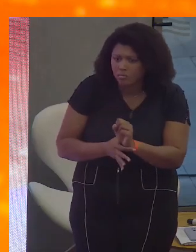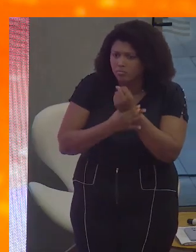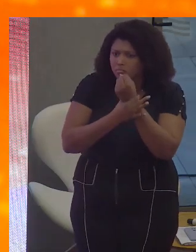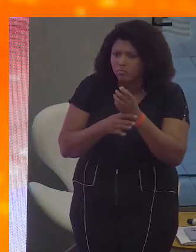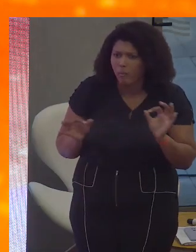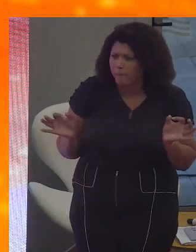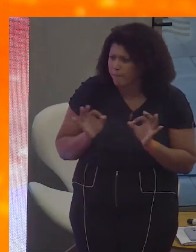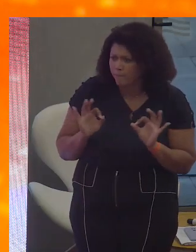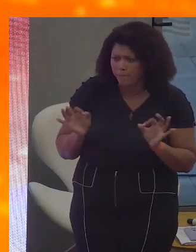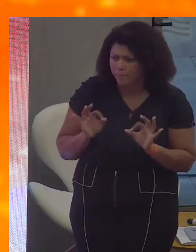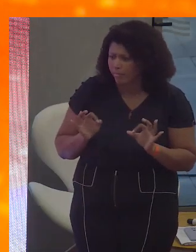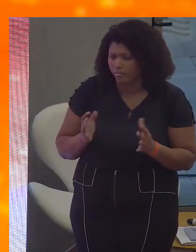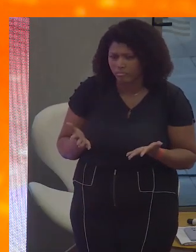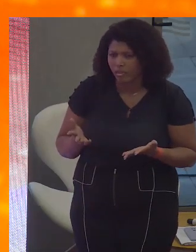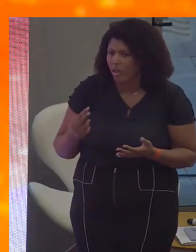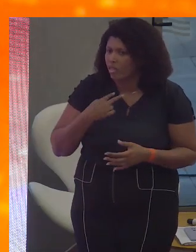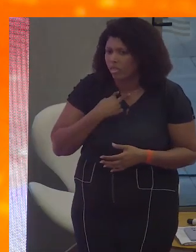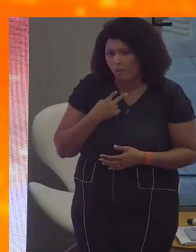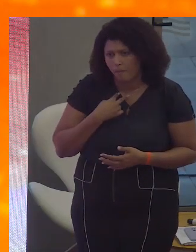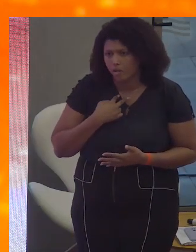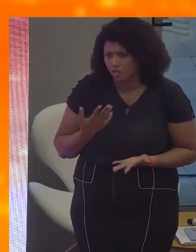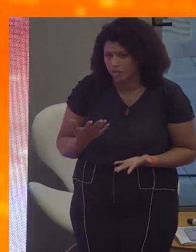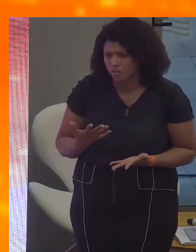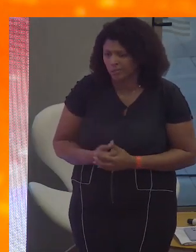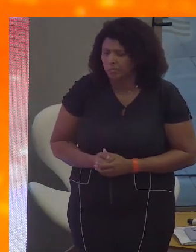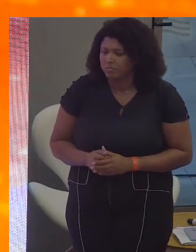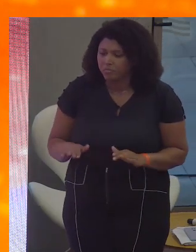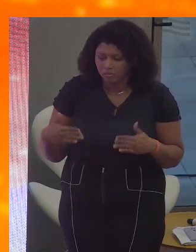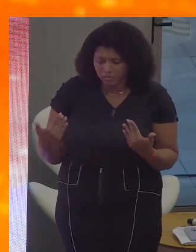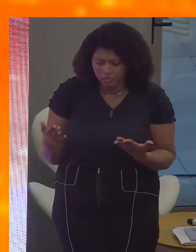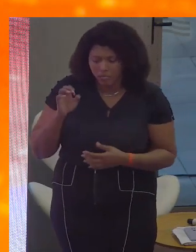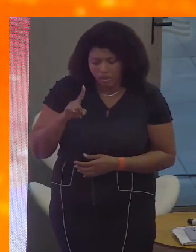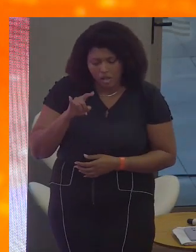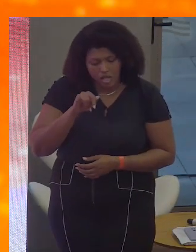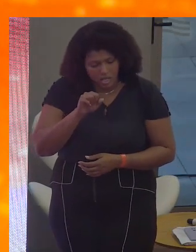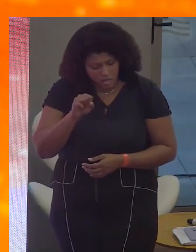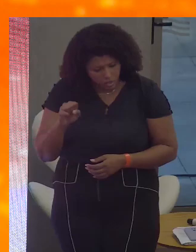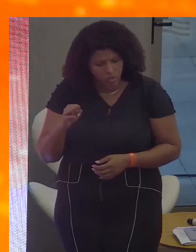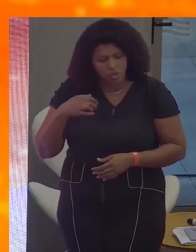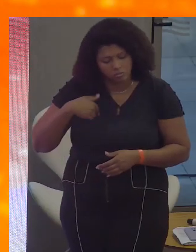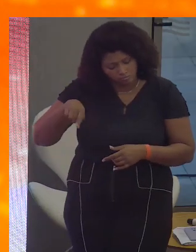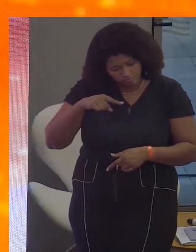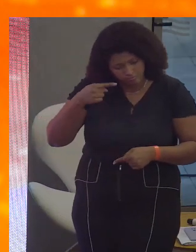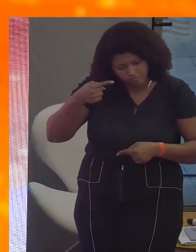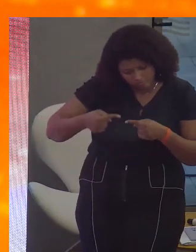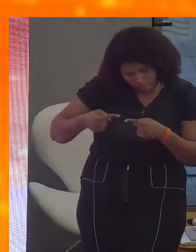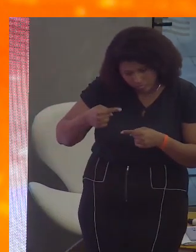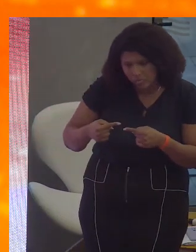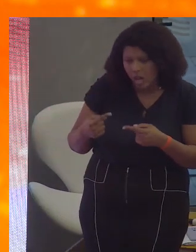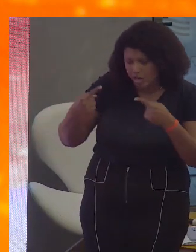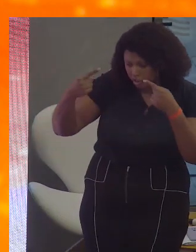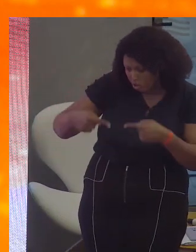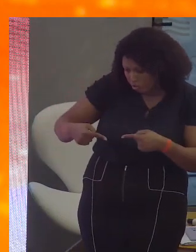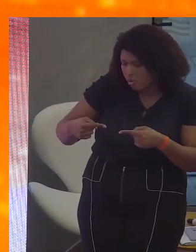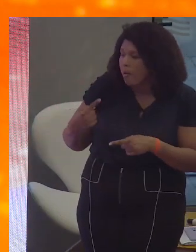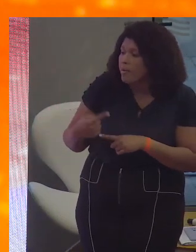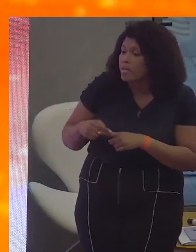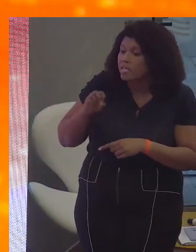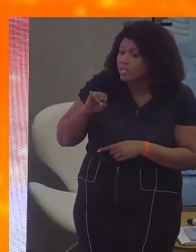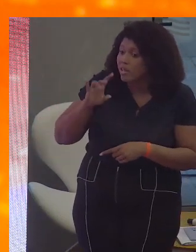compêndio oficial, não vai poder ser suplemento. Então, é isso que vem sendo discutido. Se vai ser aprovado,